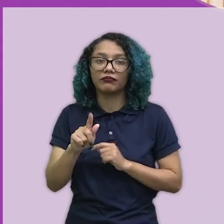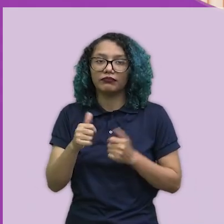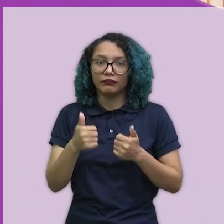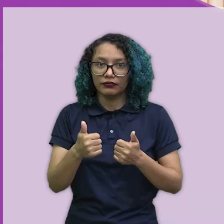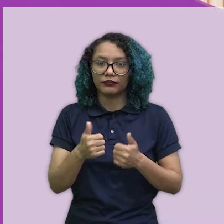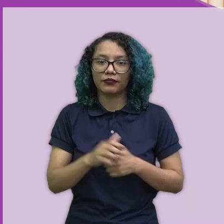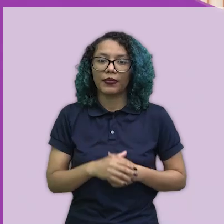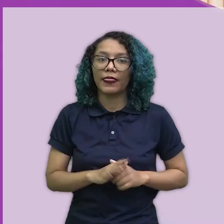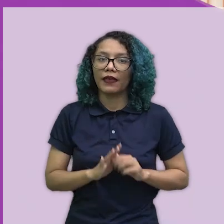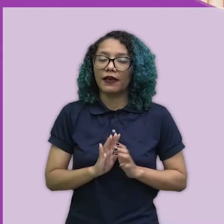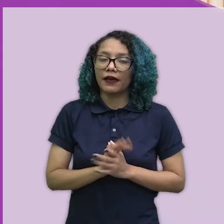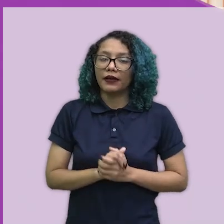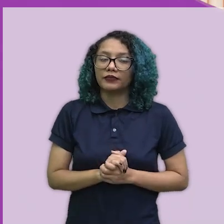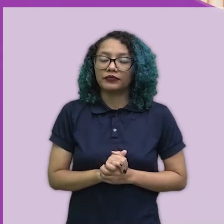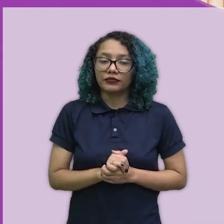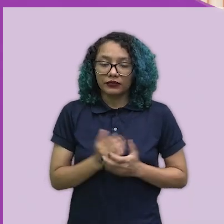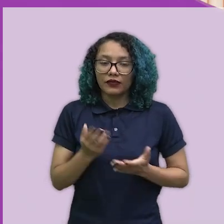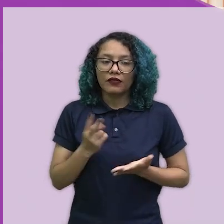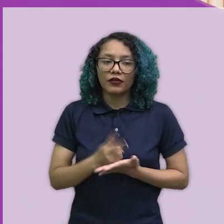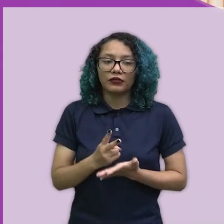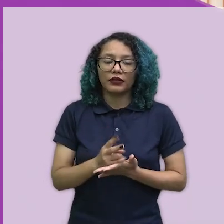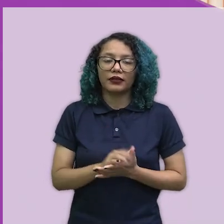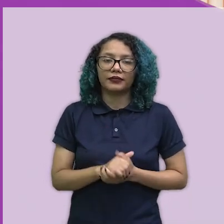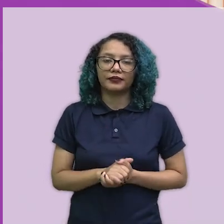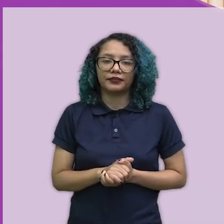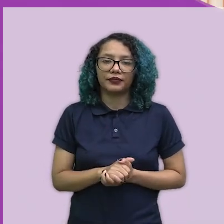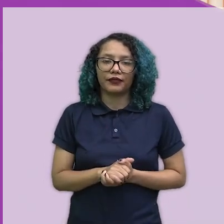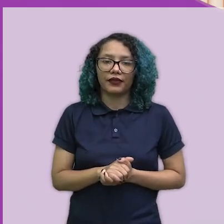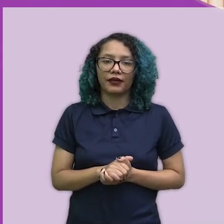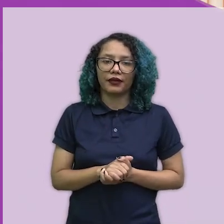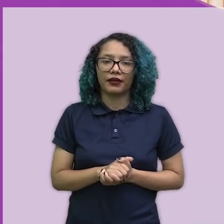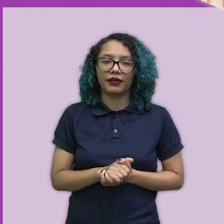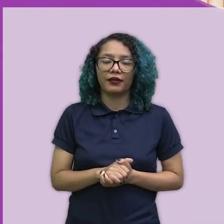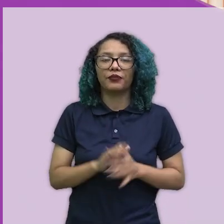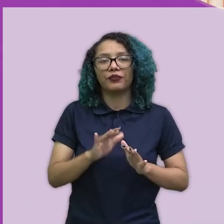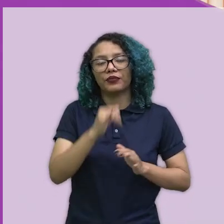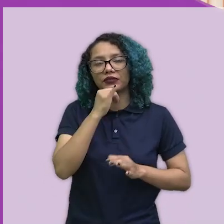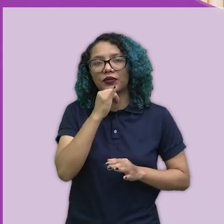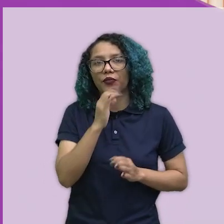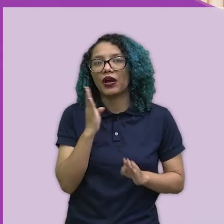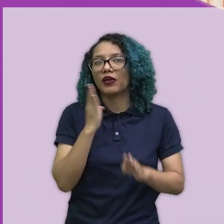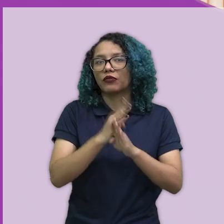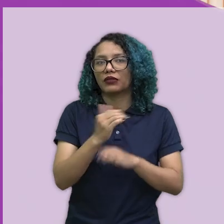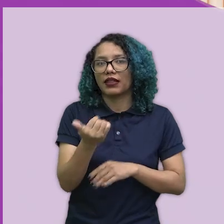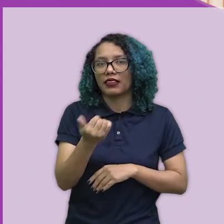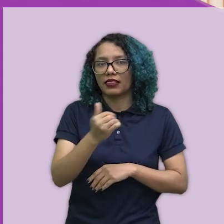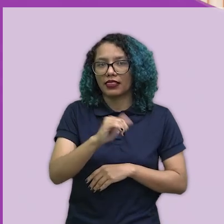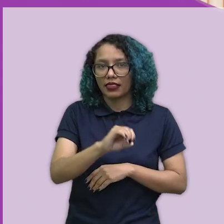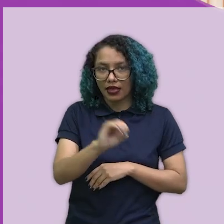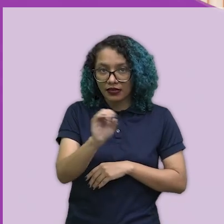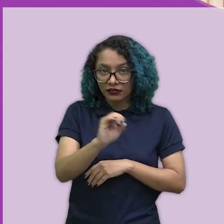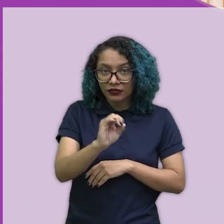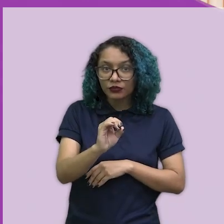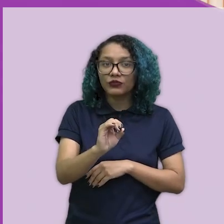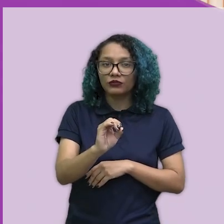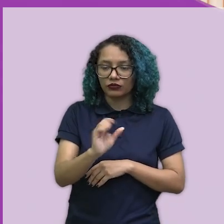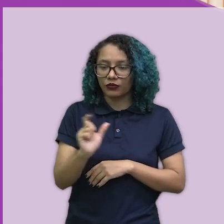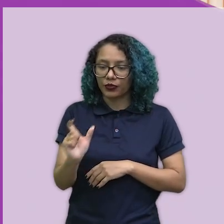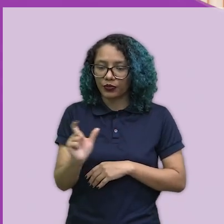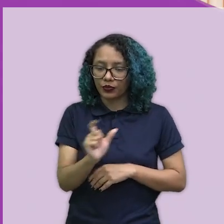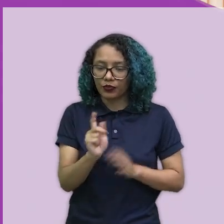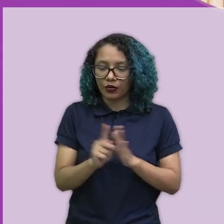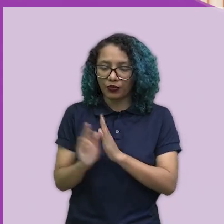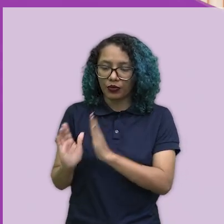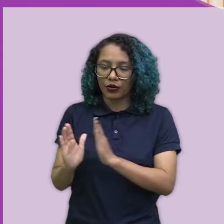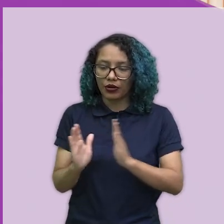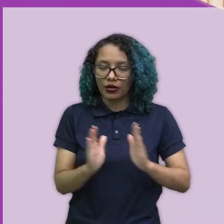tá bom? Então a gente vai ver lá na frente que para eu encontrar o 10º termo de uma sequência, de uma progressão